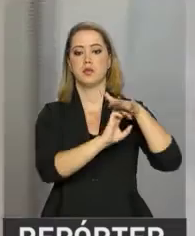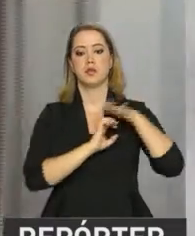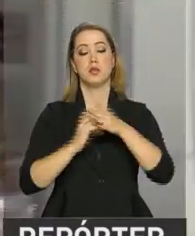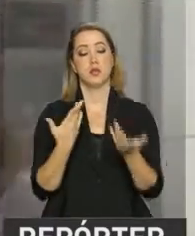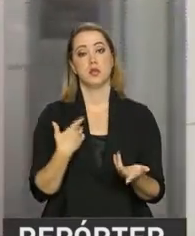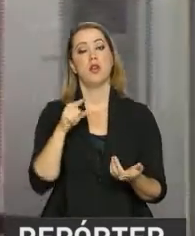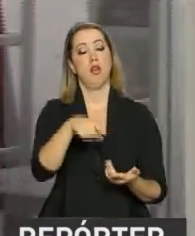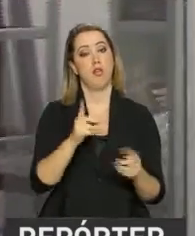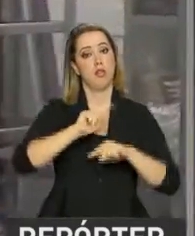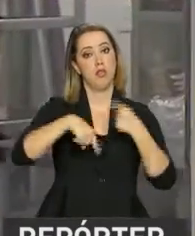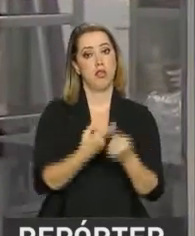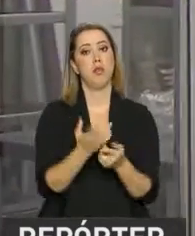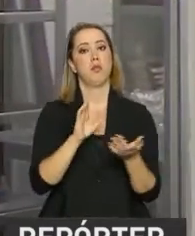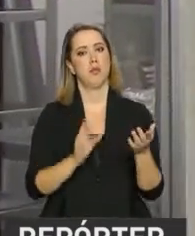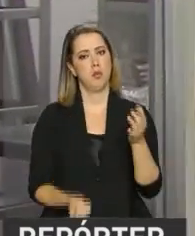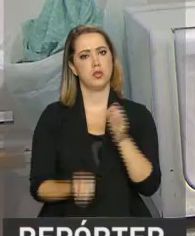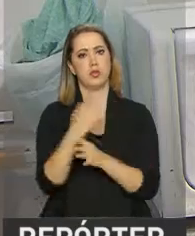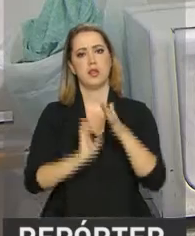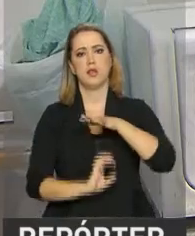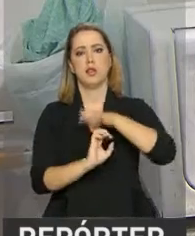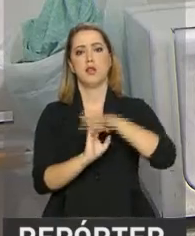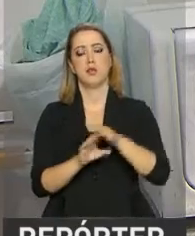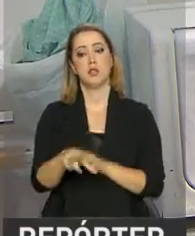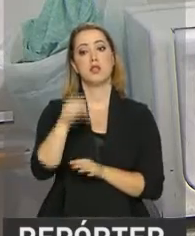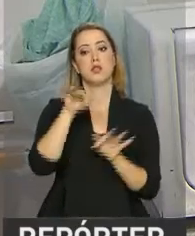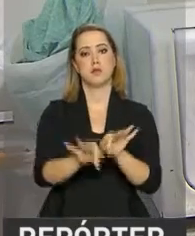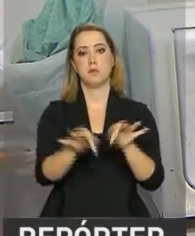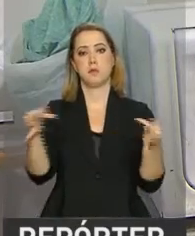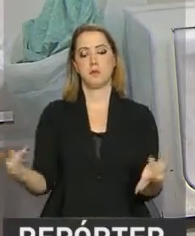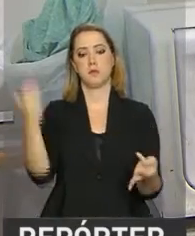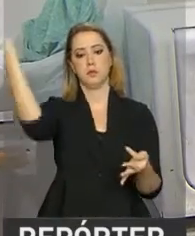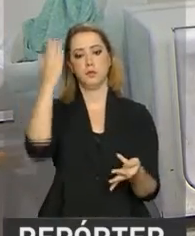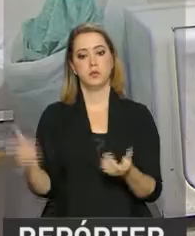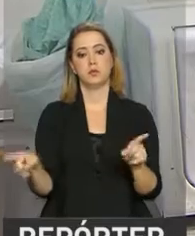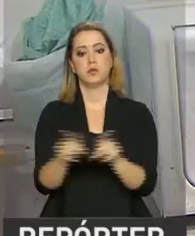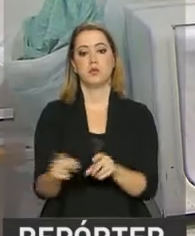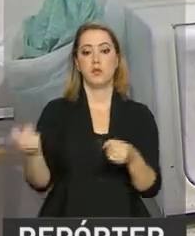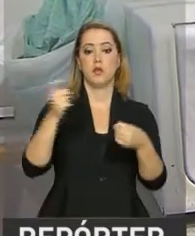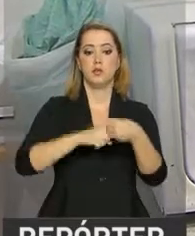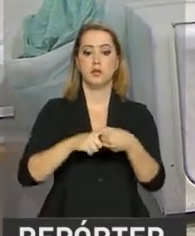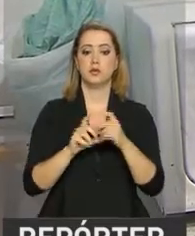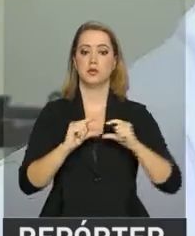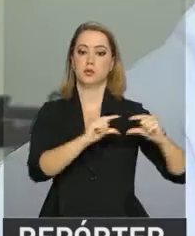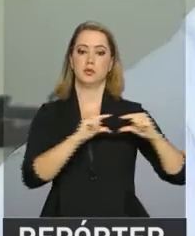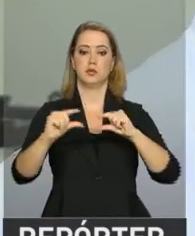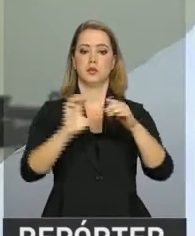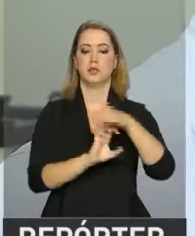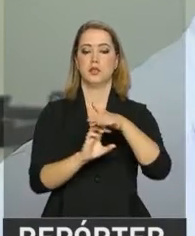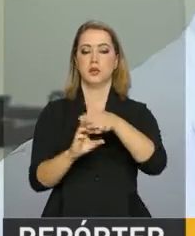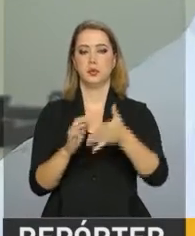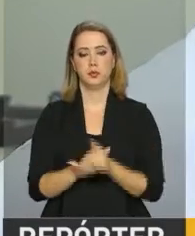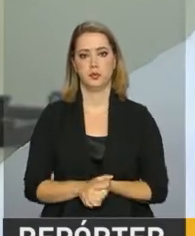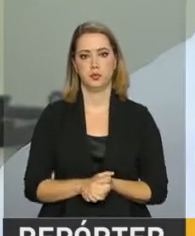formalizar alexandre optou pelo simples nacional é um regime tributário voltado para os pequenos negócios eu resolvi